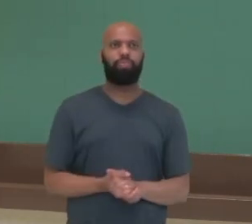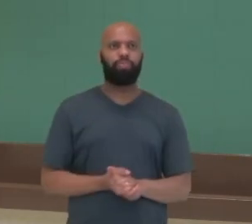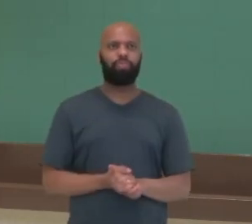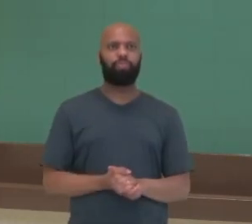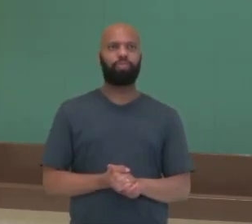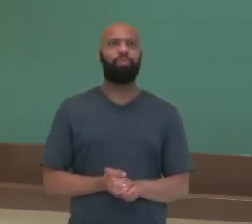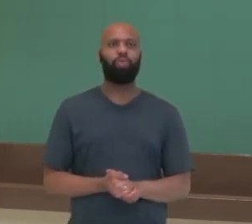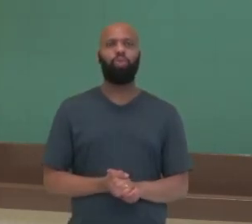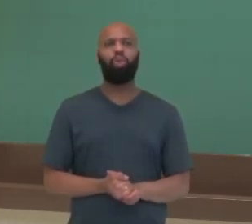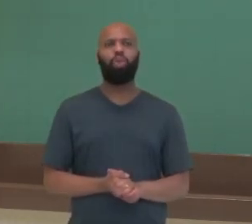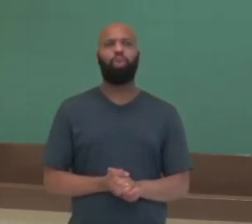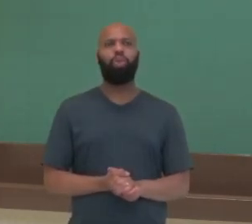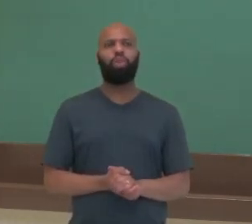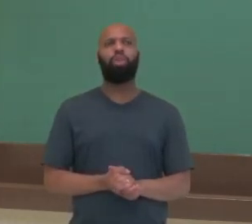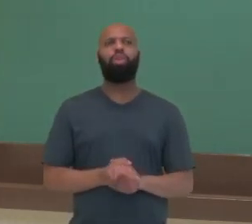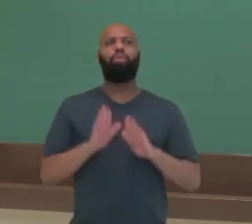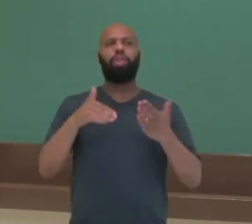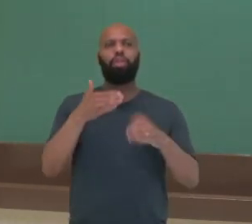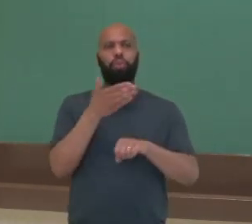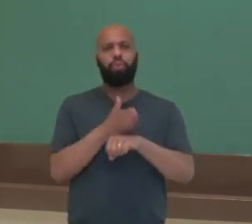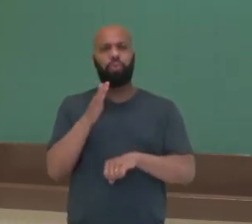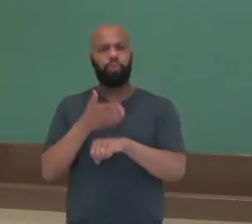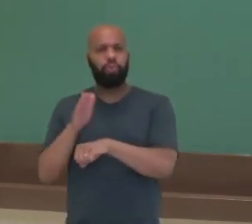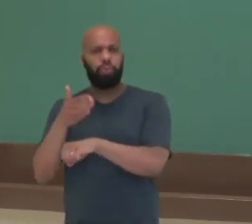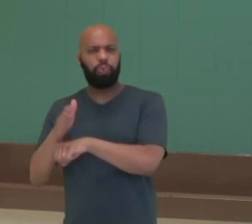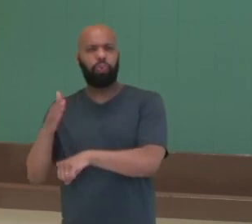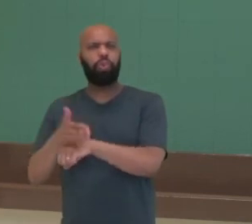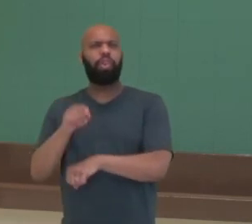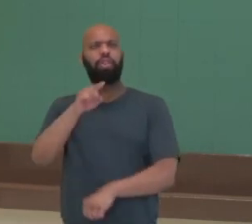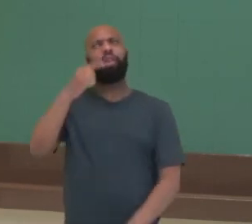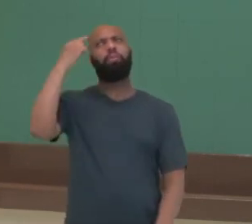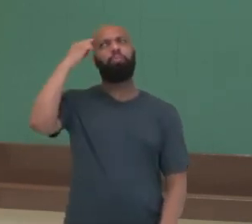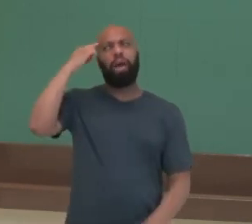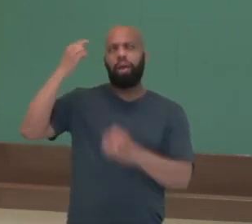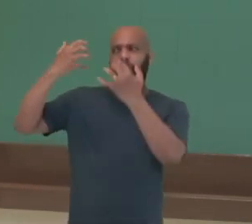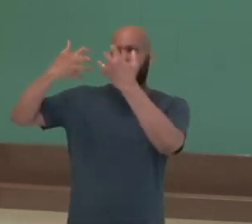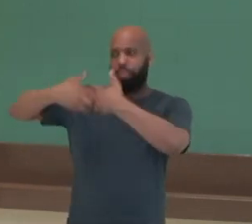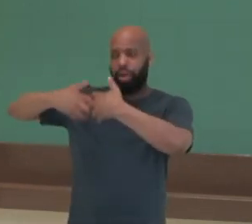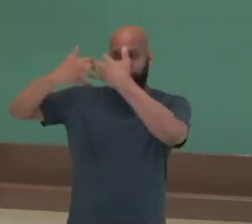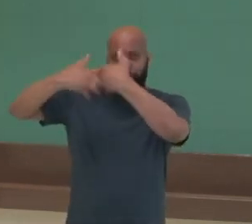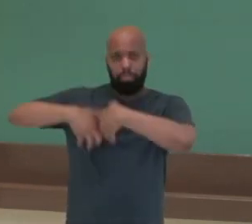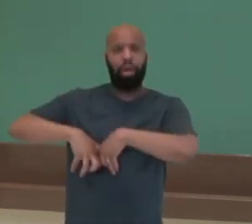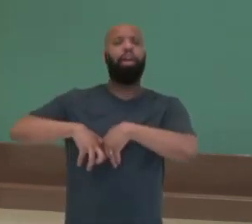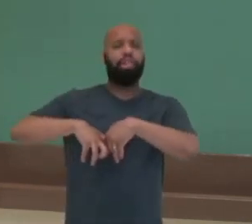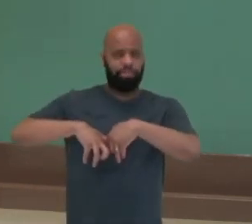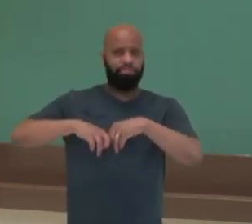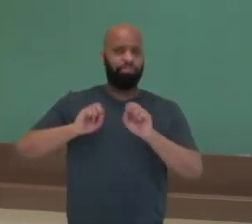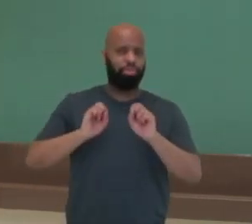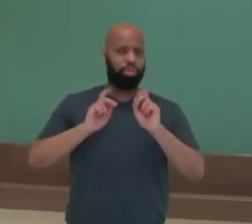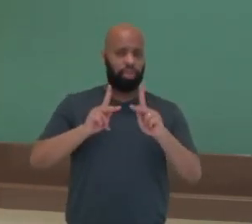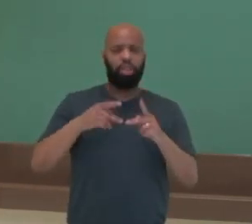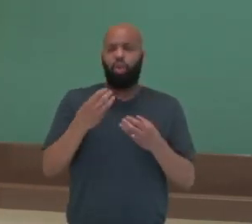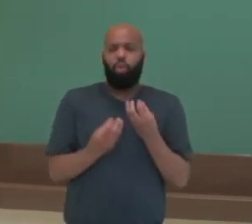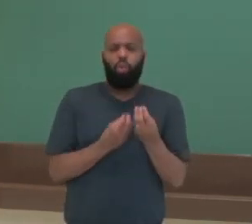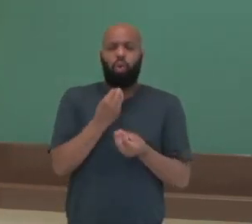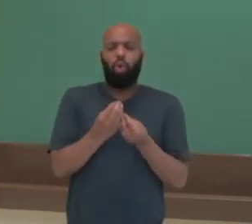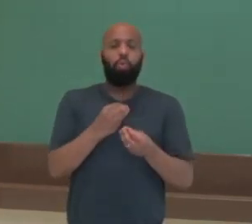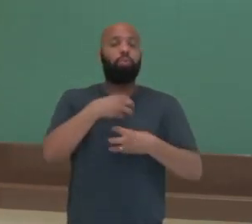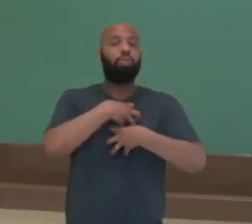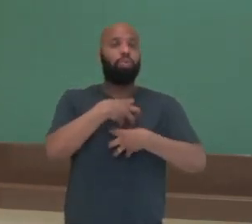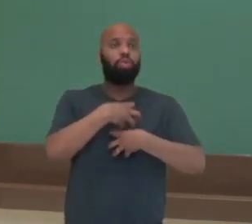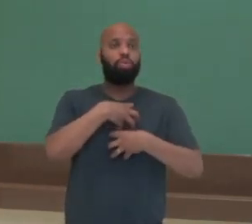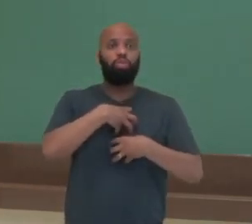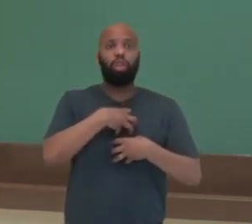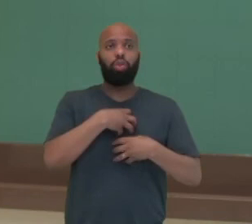Bom, então esse exercício é um exercício para vocês pensarem, para vocês refletirem como se comportam